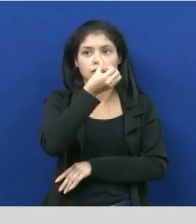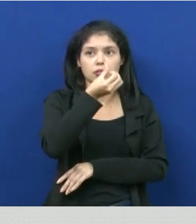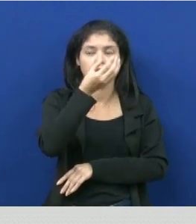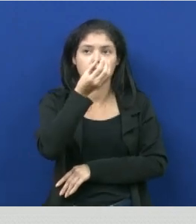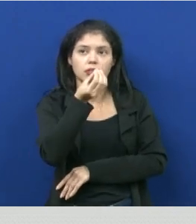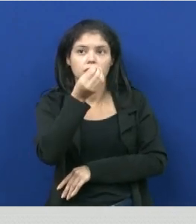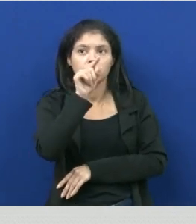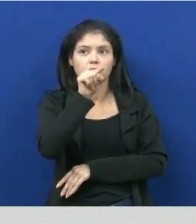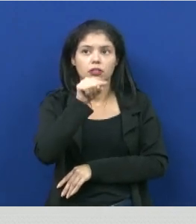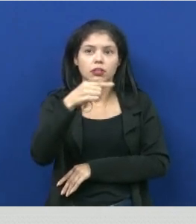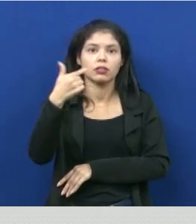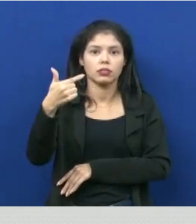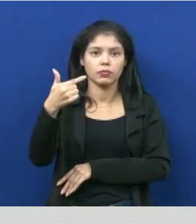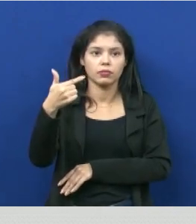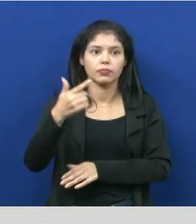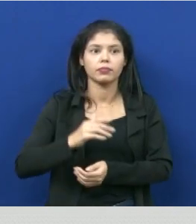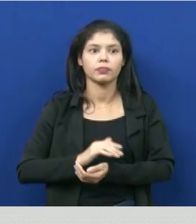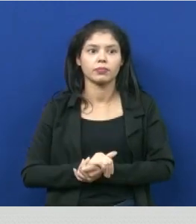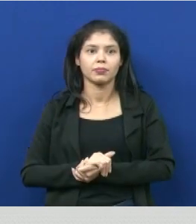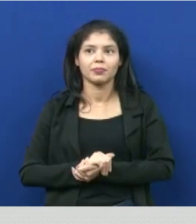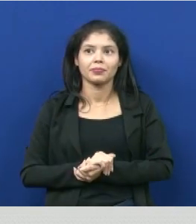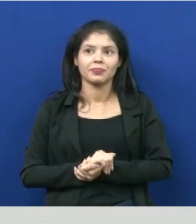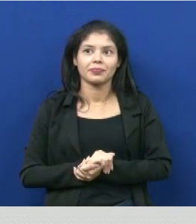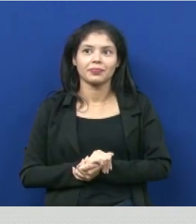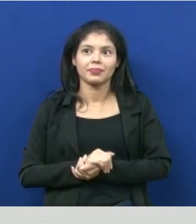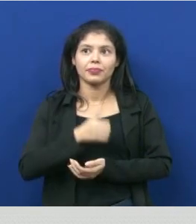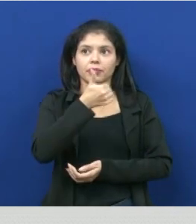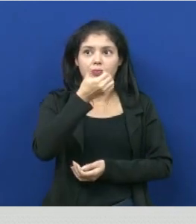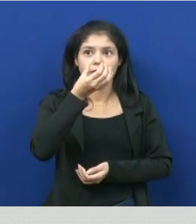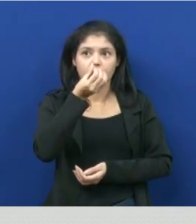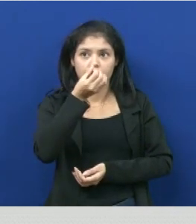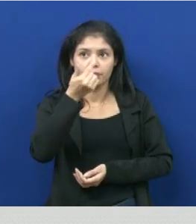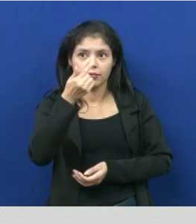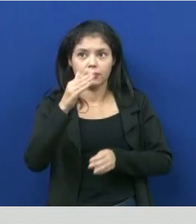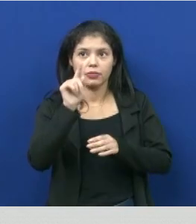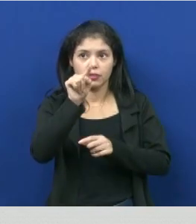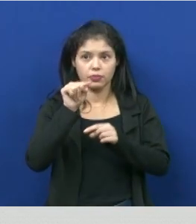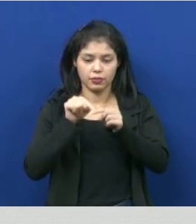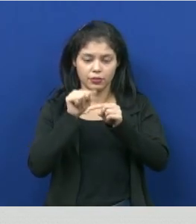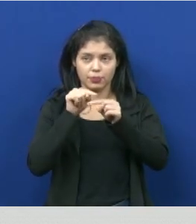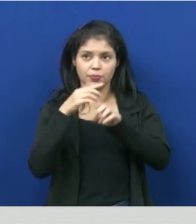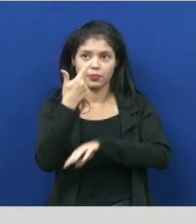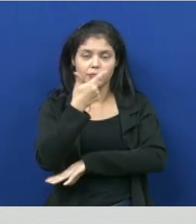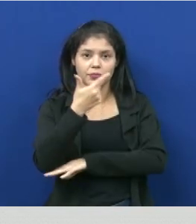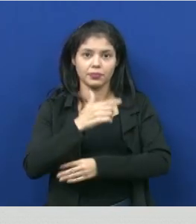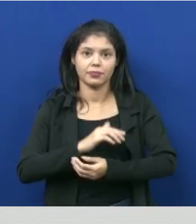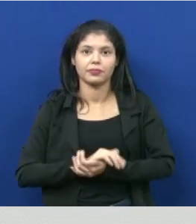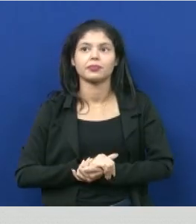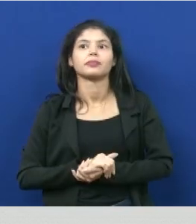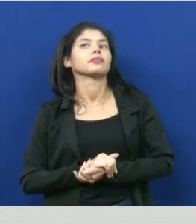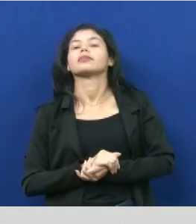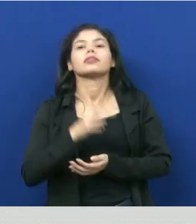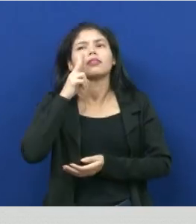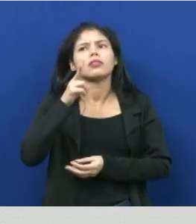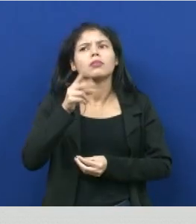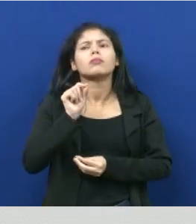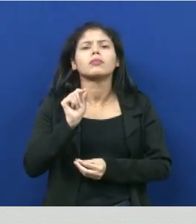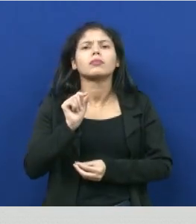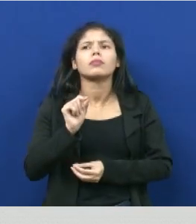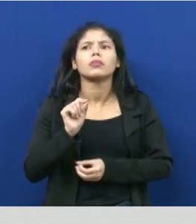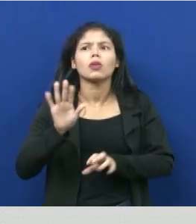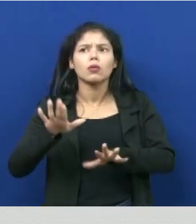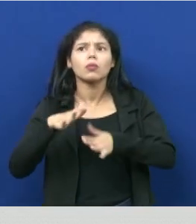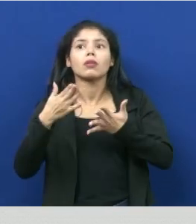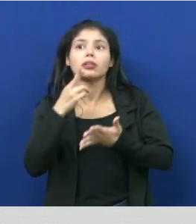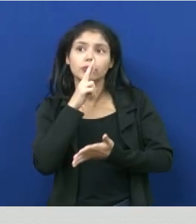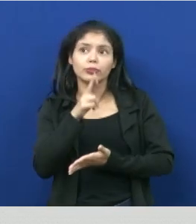de 16 para 2. 16 dividido por 2. Vejamos, então, qual o